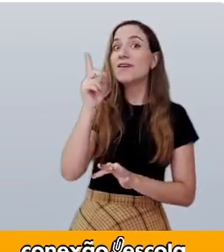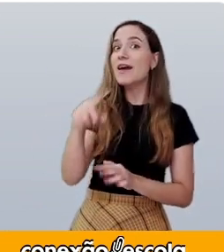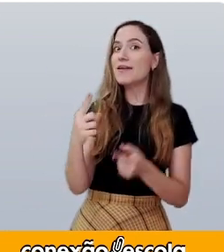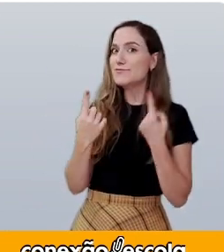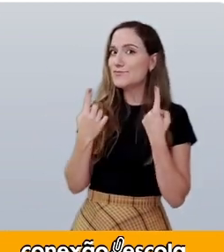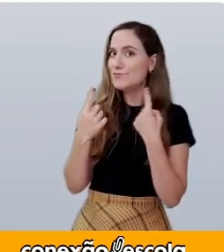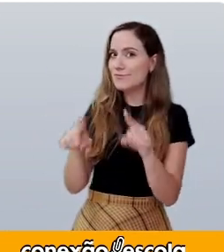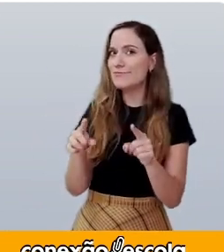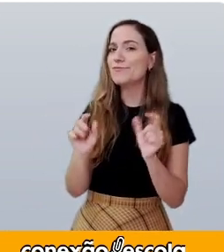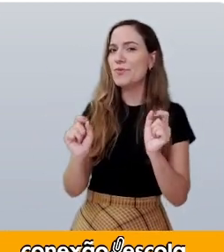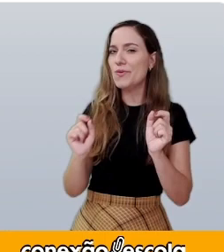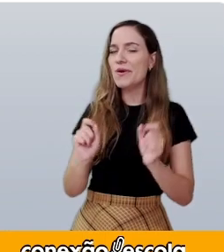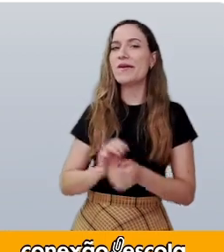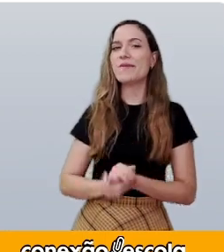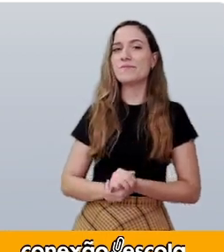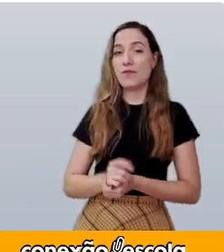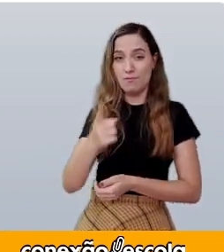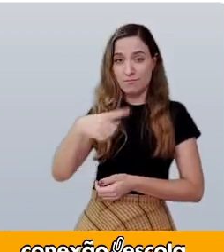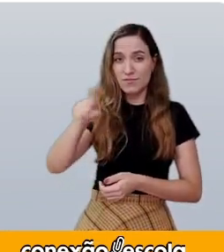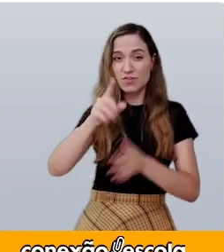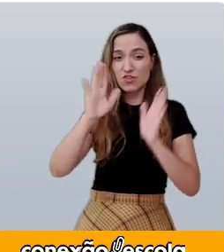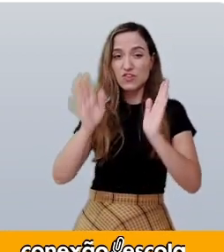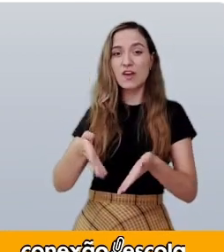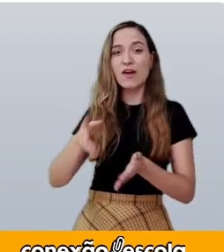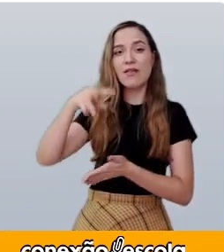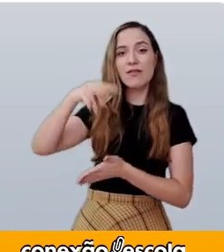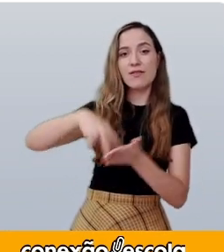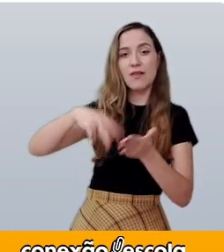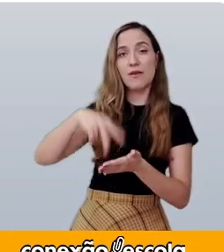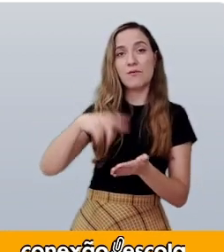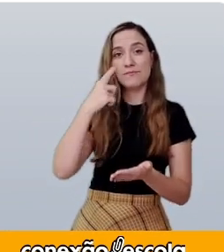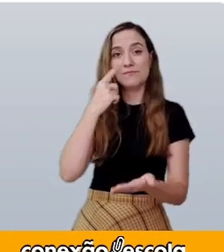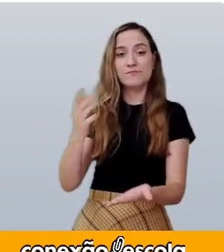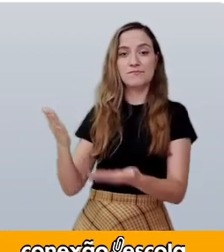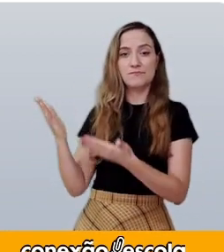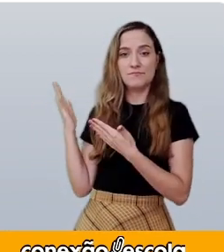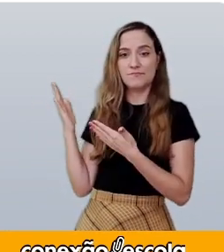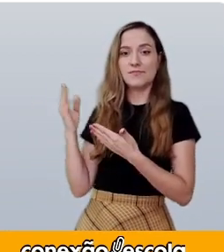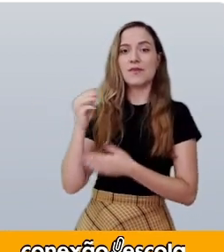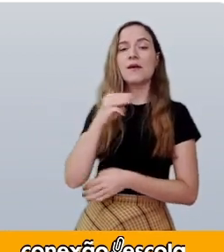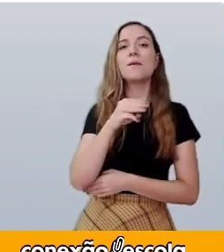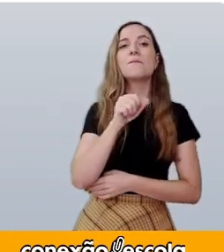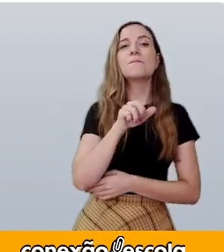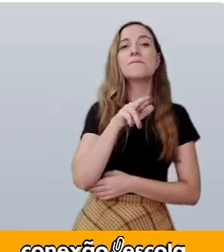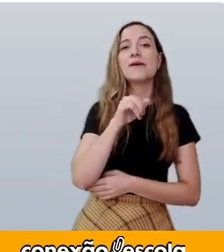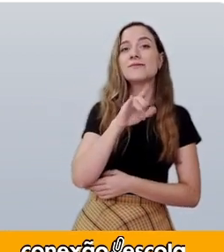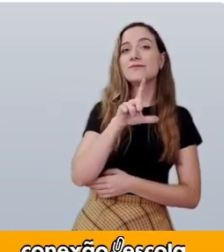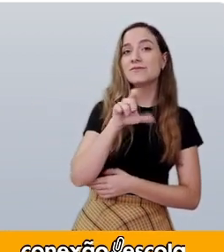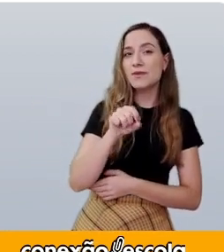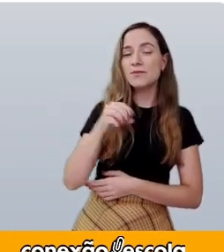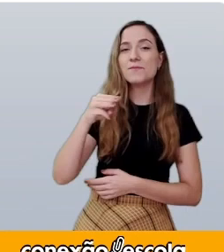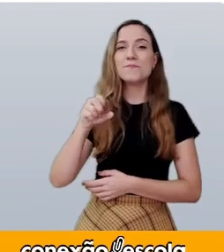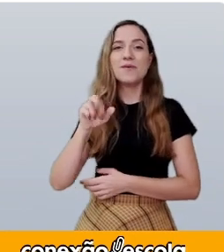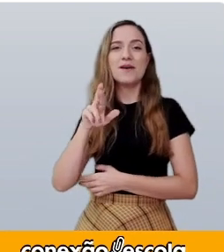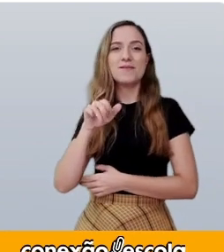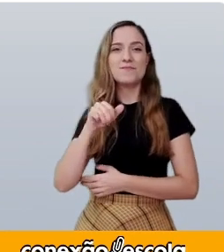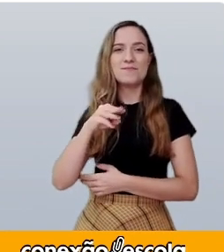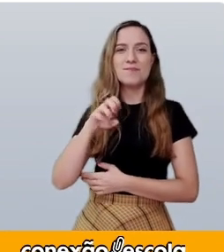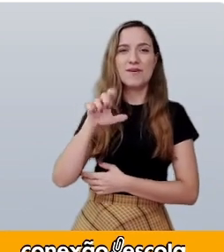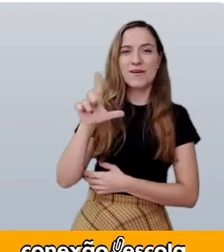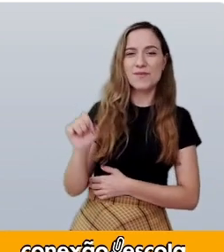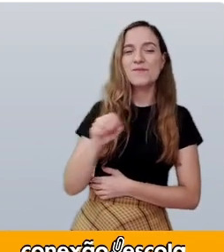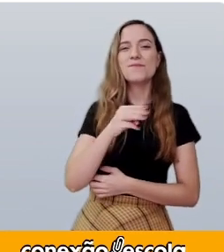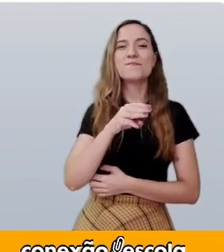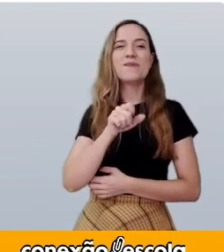vocês. Será que vocês leram esse livro aqui? Marcelo, Marmelo, Martelo. Ruth